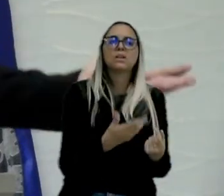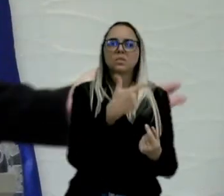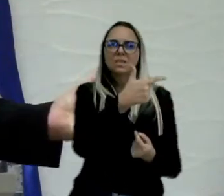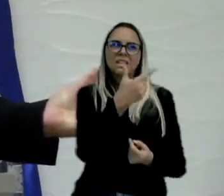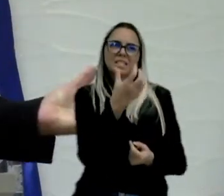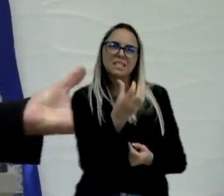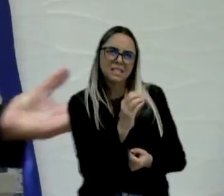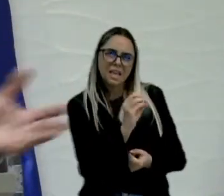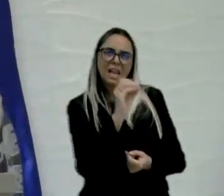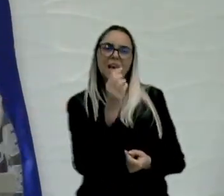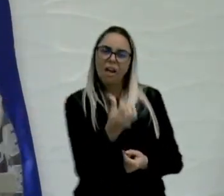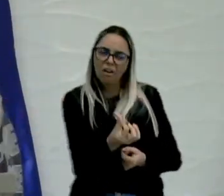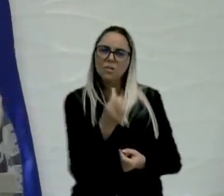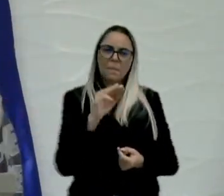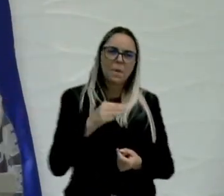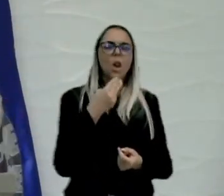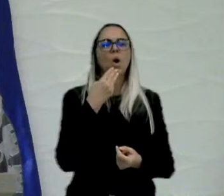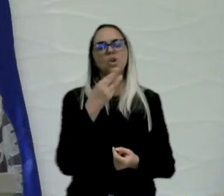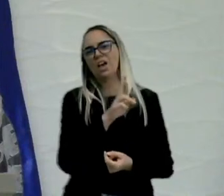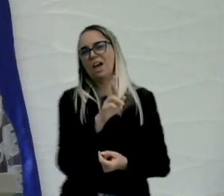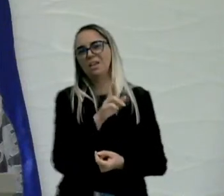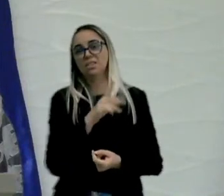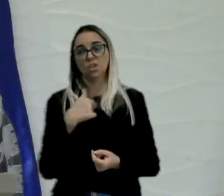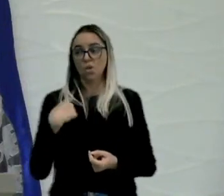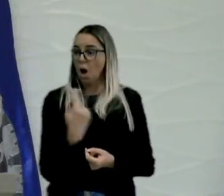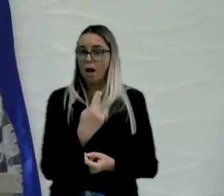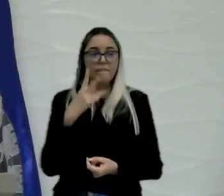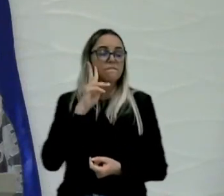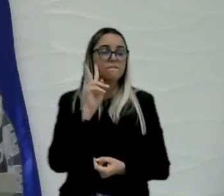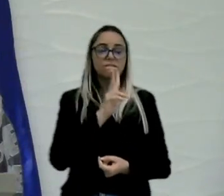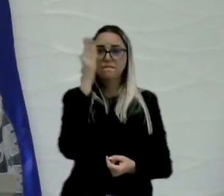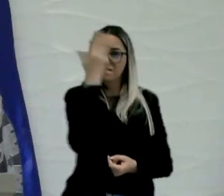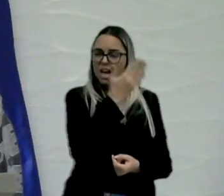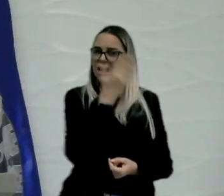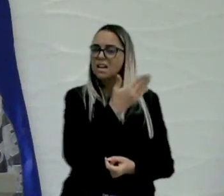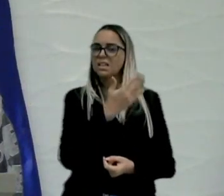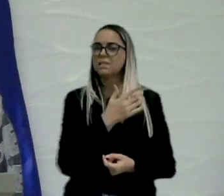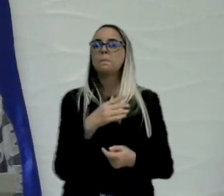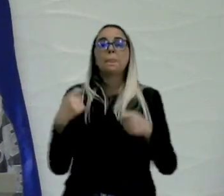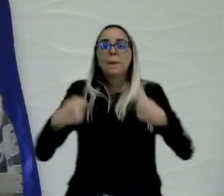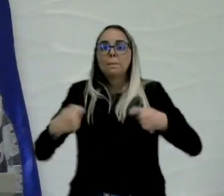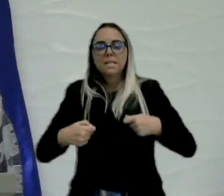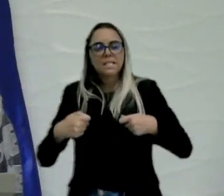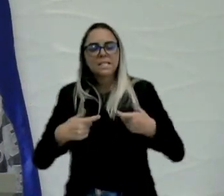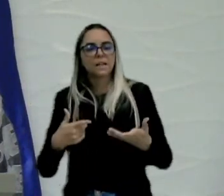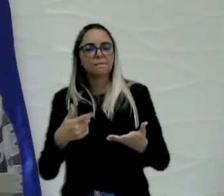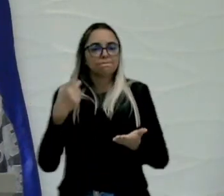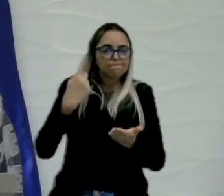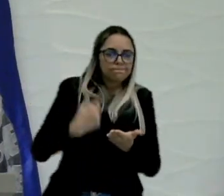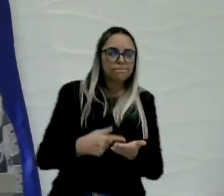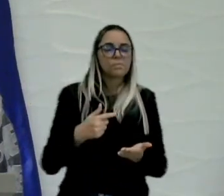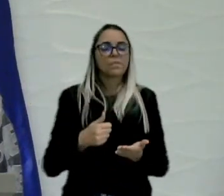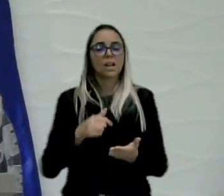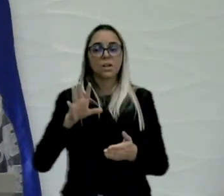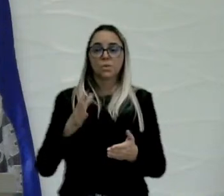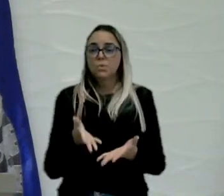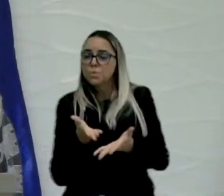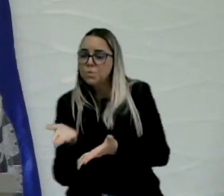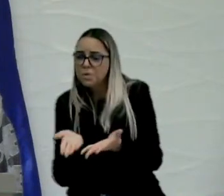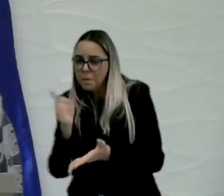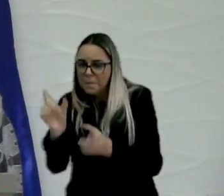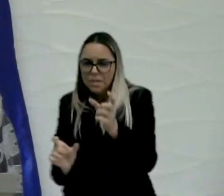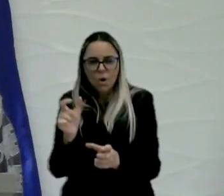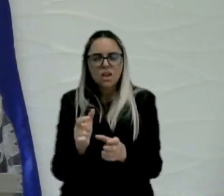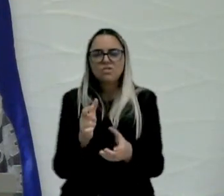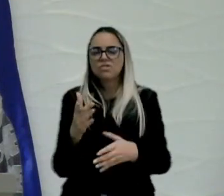vê onde entra esse dinheiro tem que se contratar cuidadores para essas crianças com